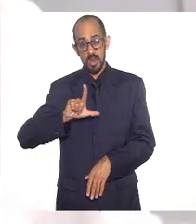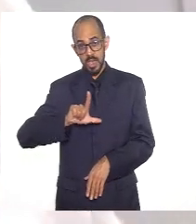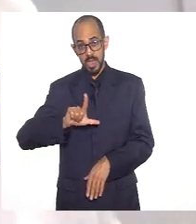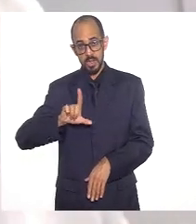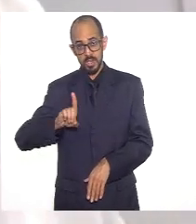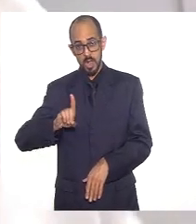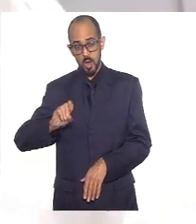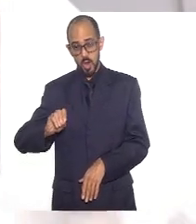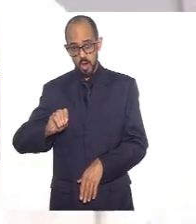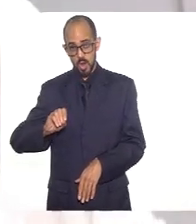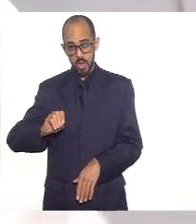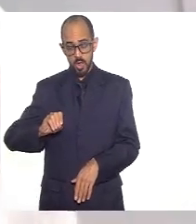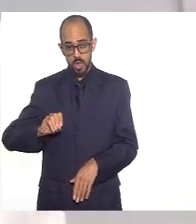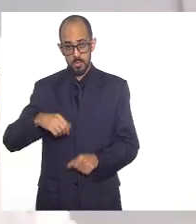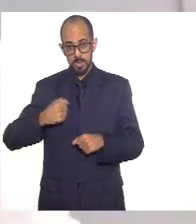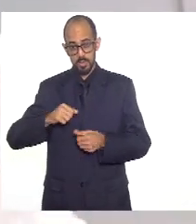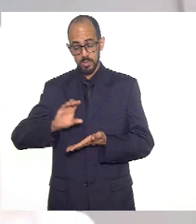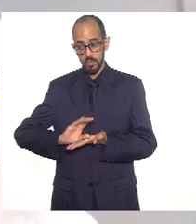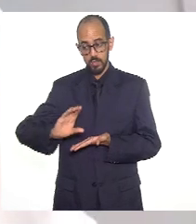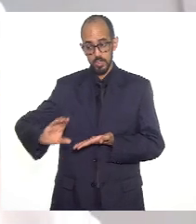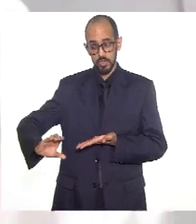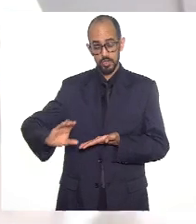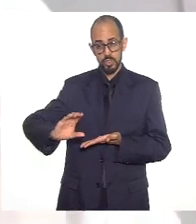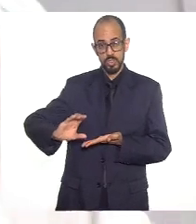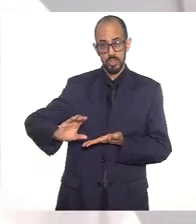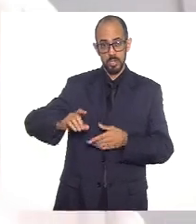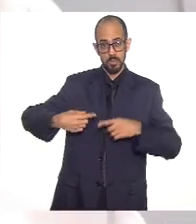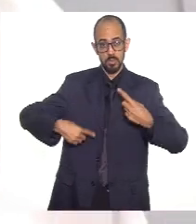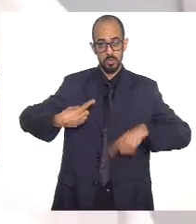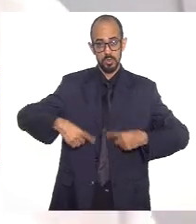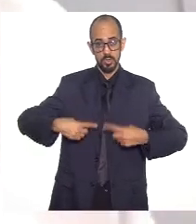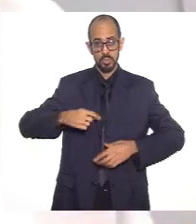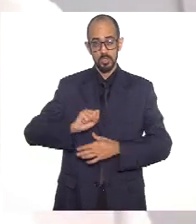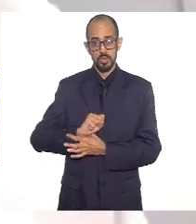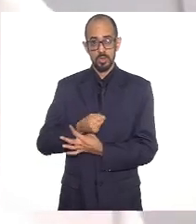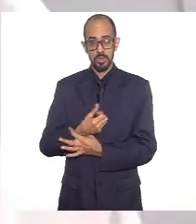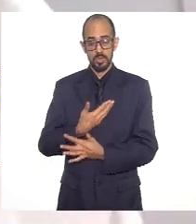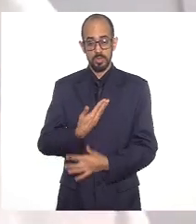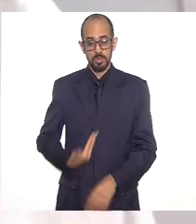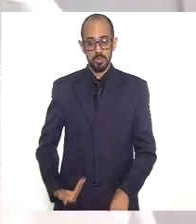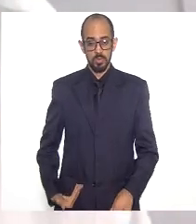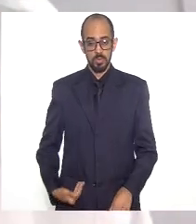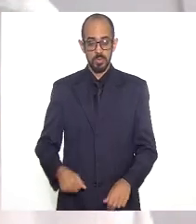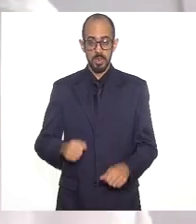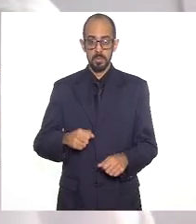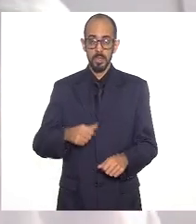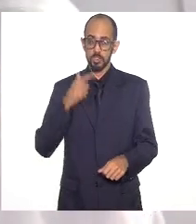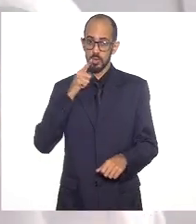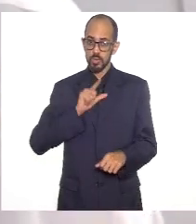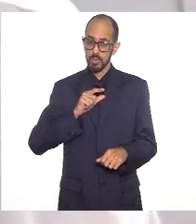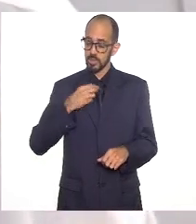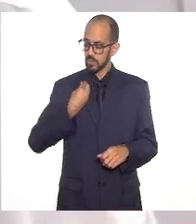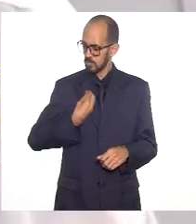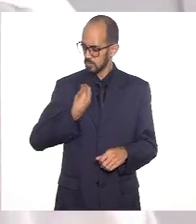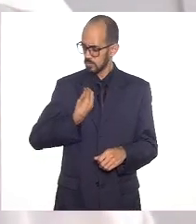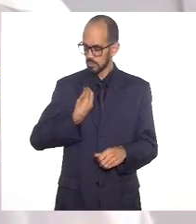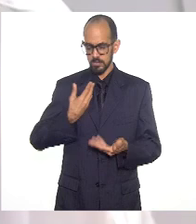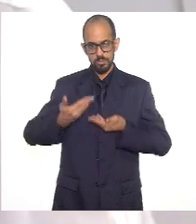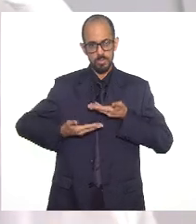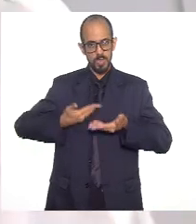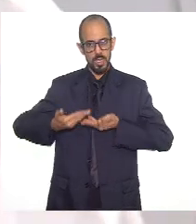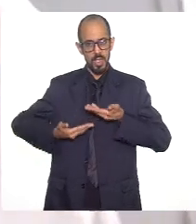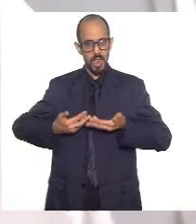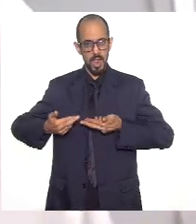política de segurança pública que garanta a convivência em sociedade. Então, emendamos no sentido de criação